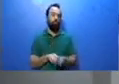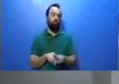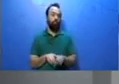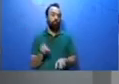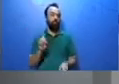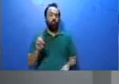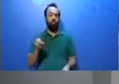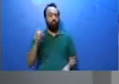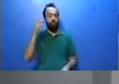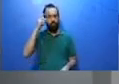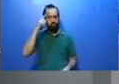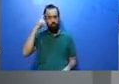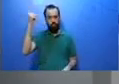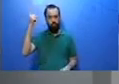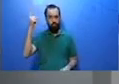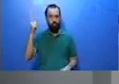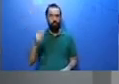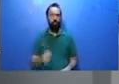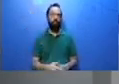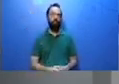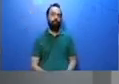Vamos para o próximo.